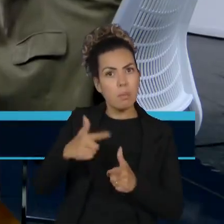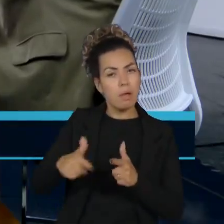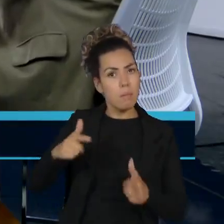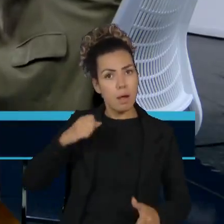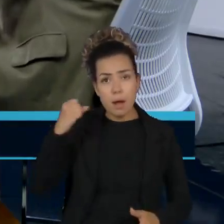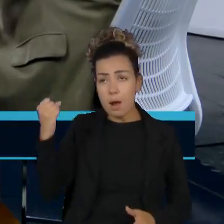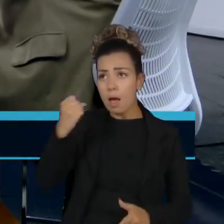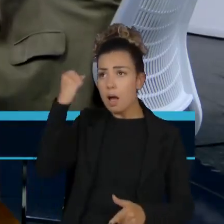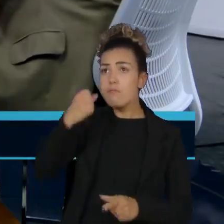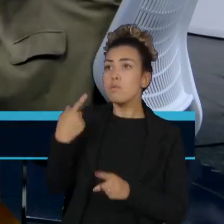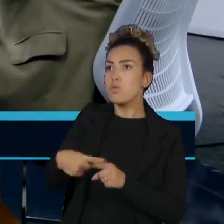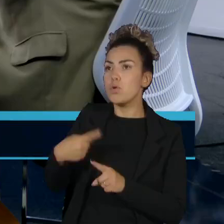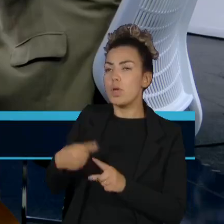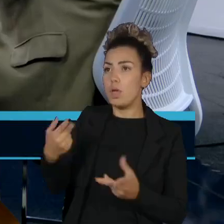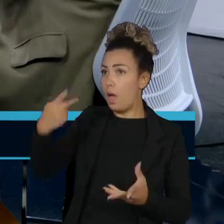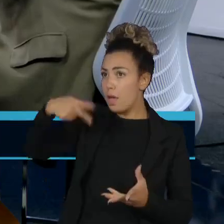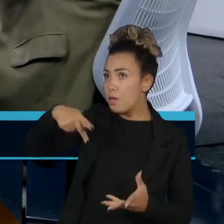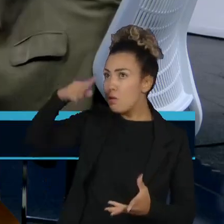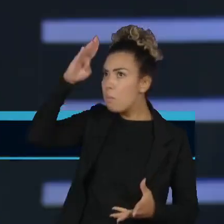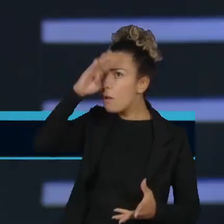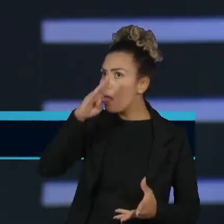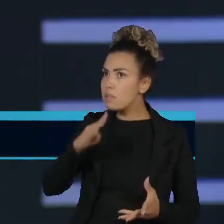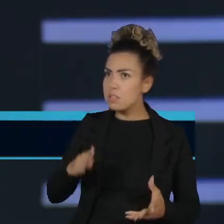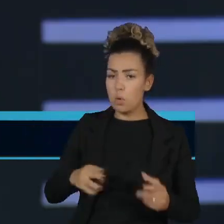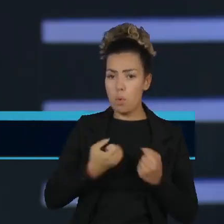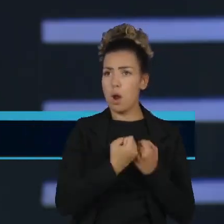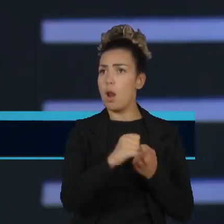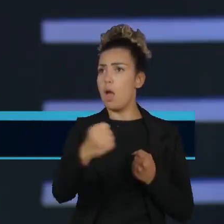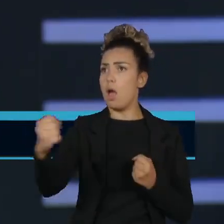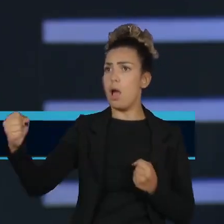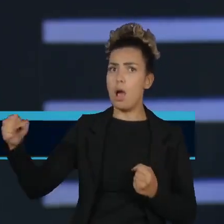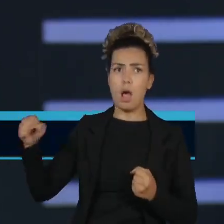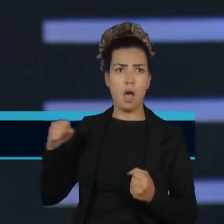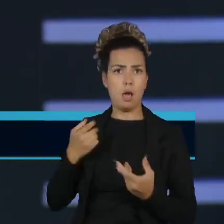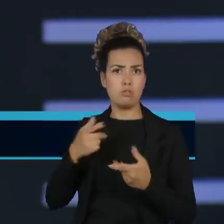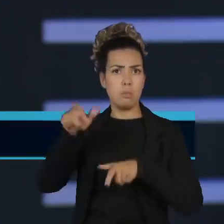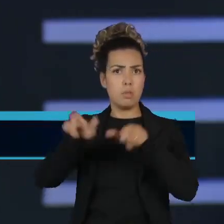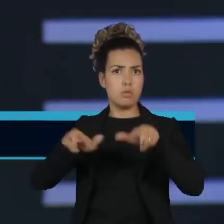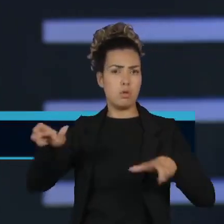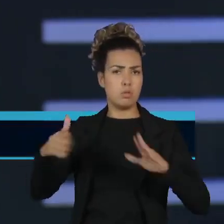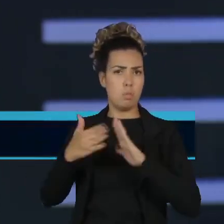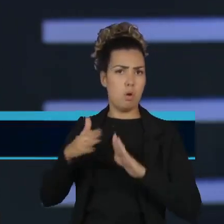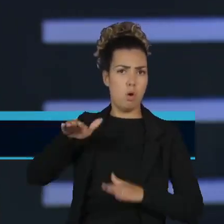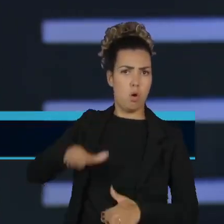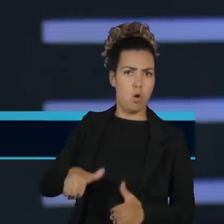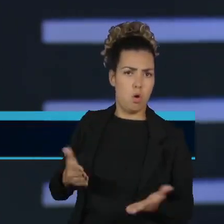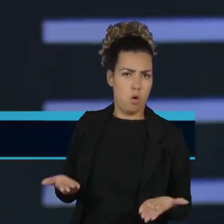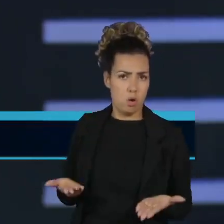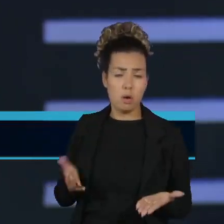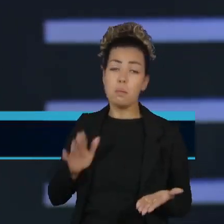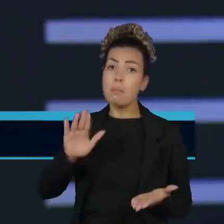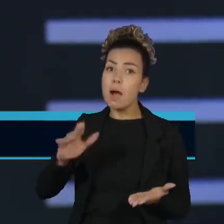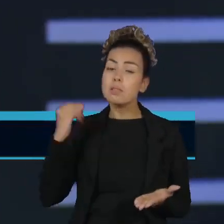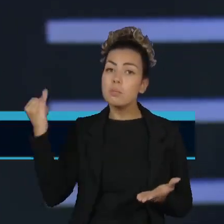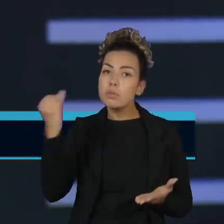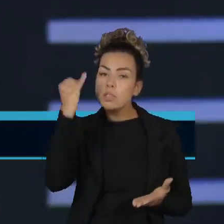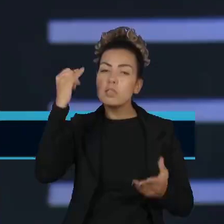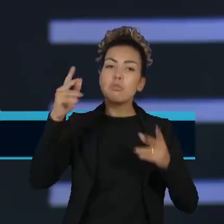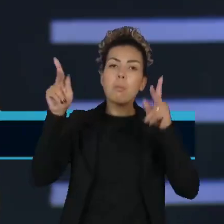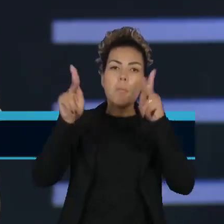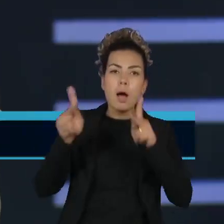porque o Brasil é um continente, 200 milhões de habitantes, mas você tem que garantir que a pessoa possa votar em paz,